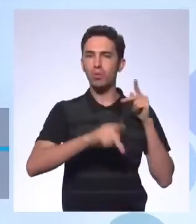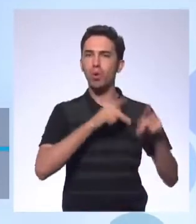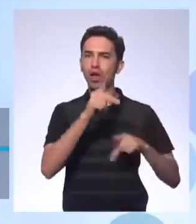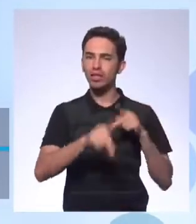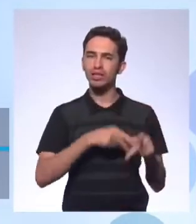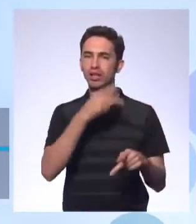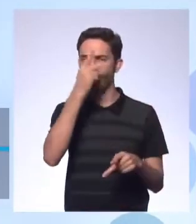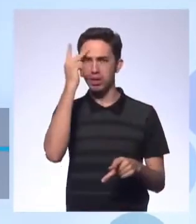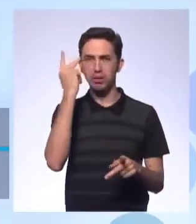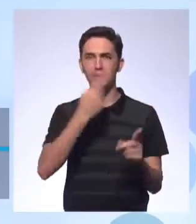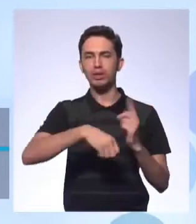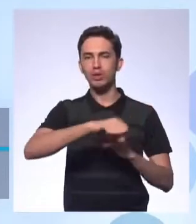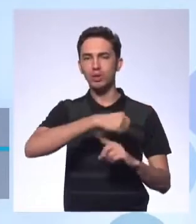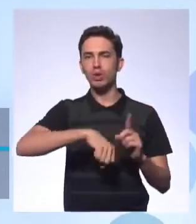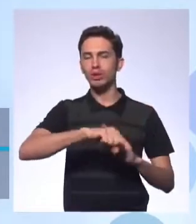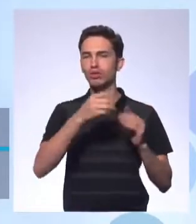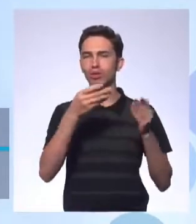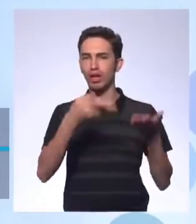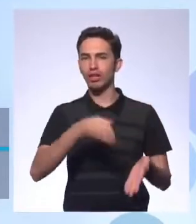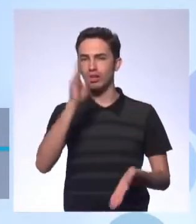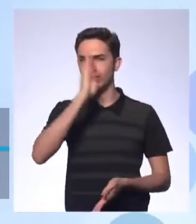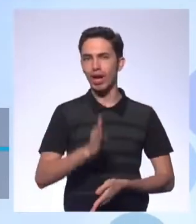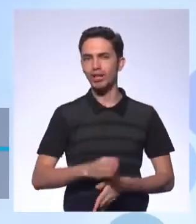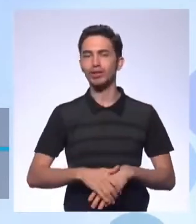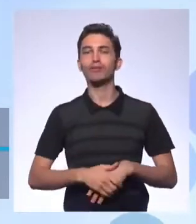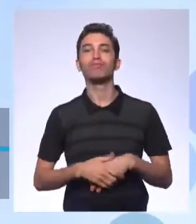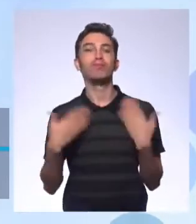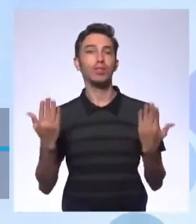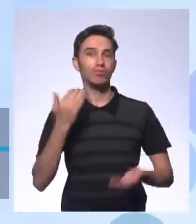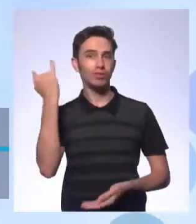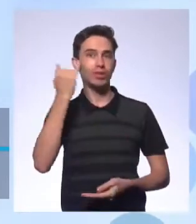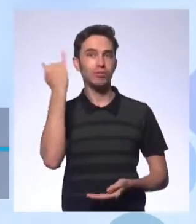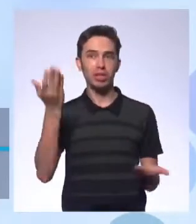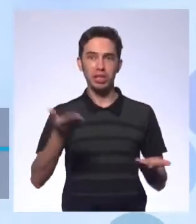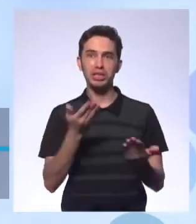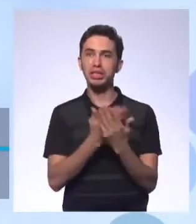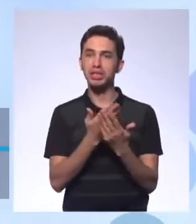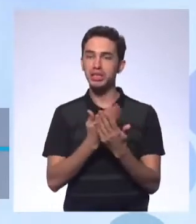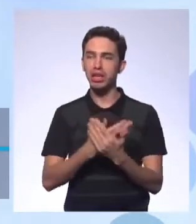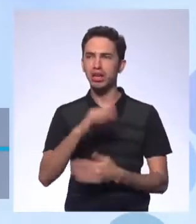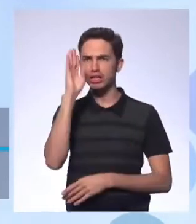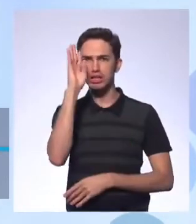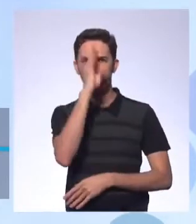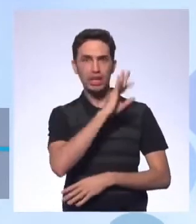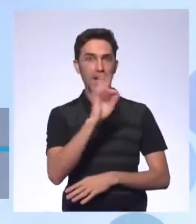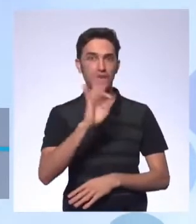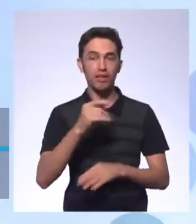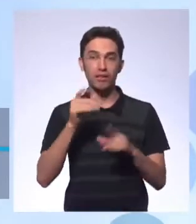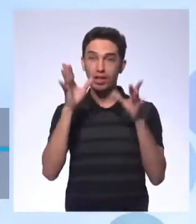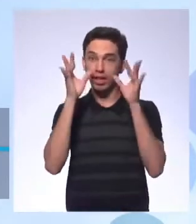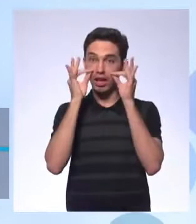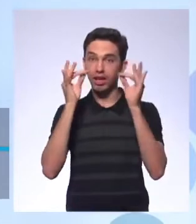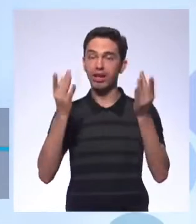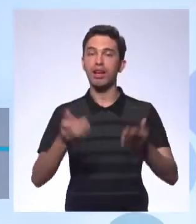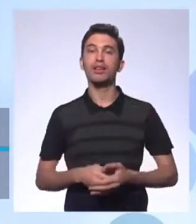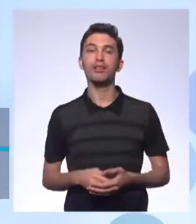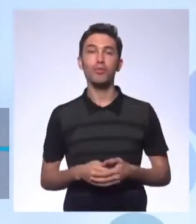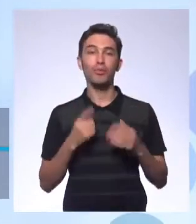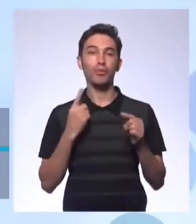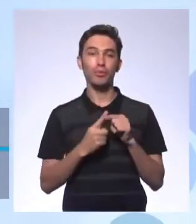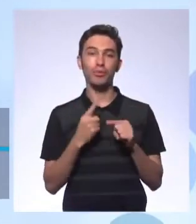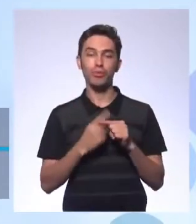para a vida do país. Então, muito importante essas aulas, não se distraia, fica ligado aí,